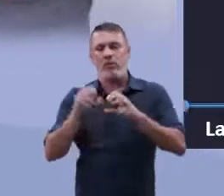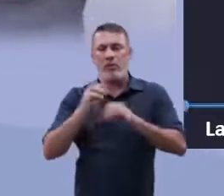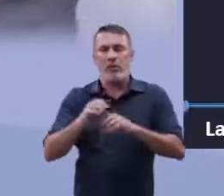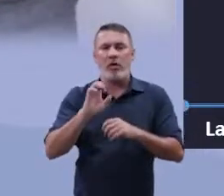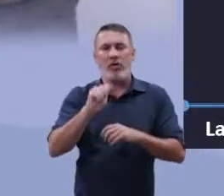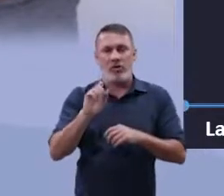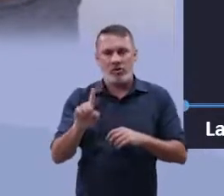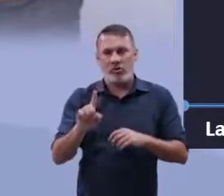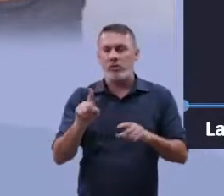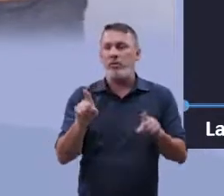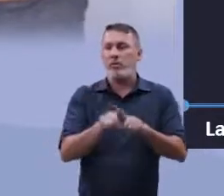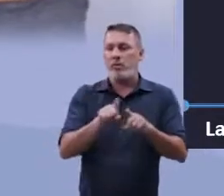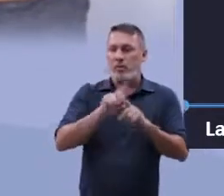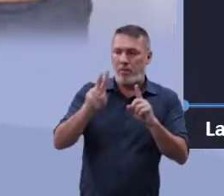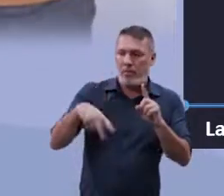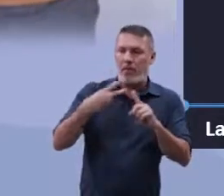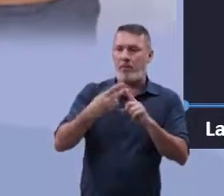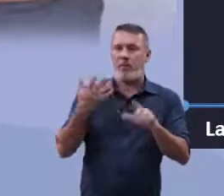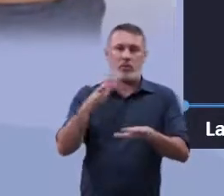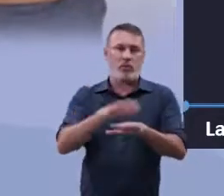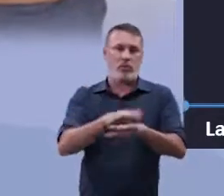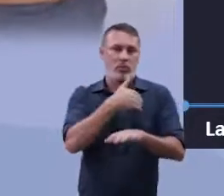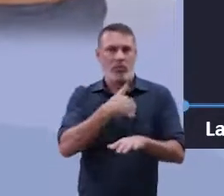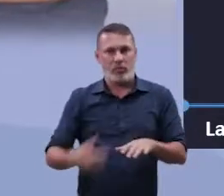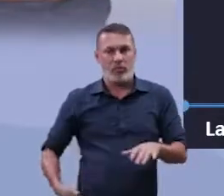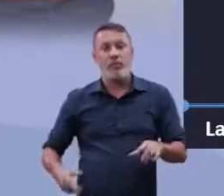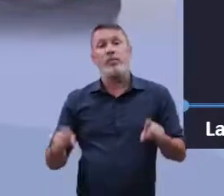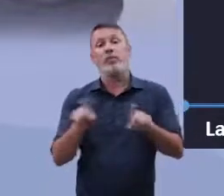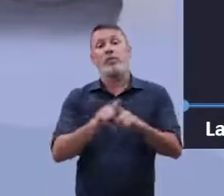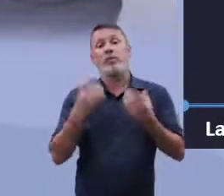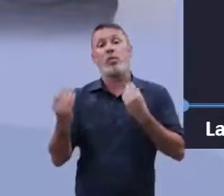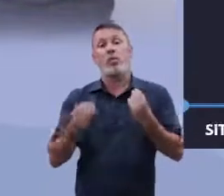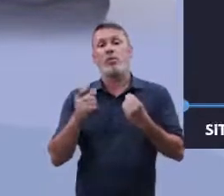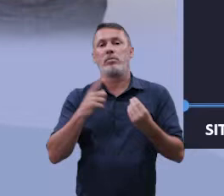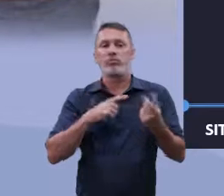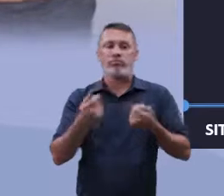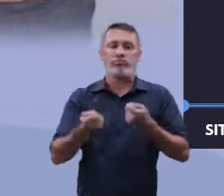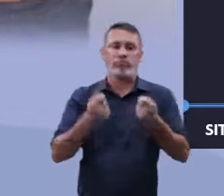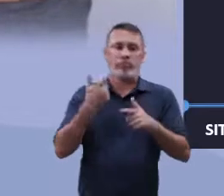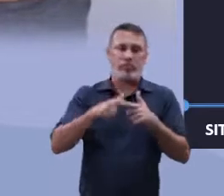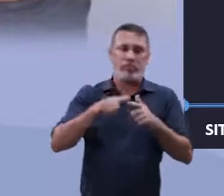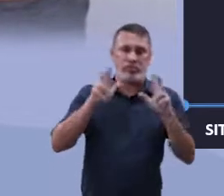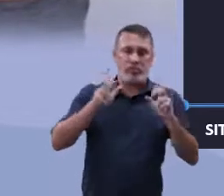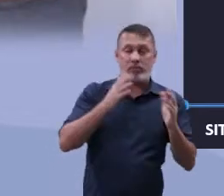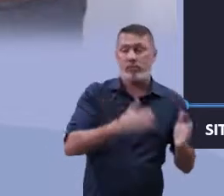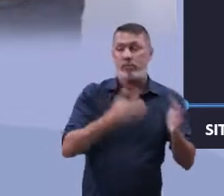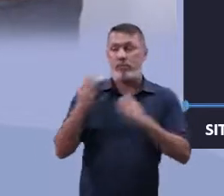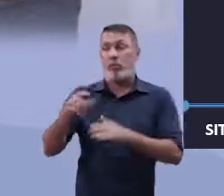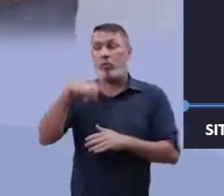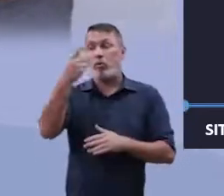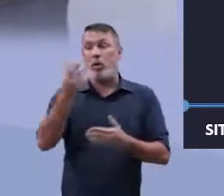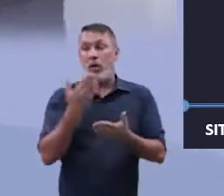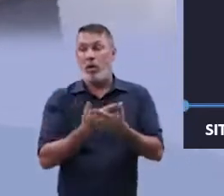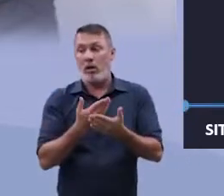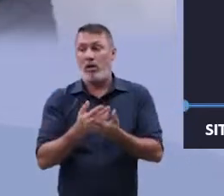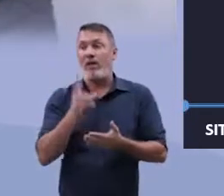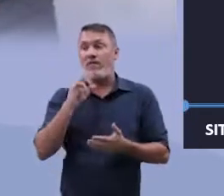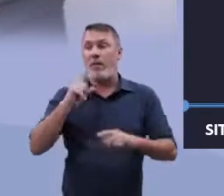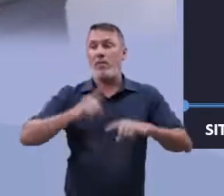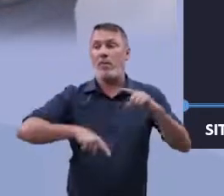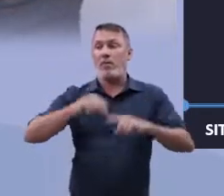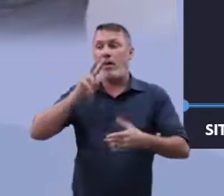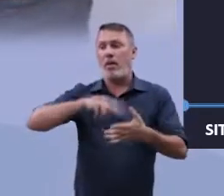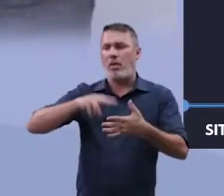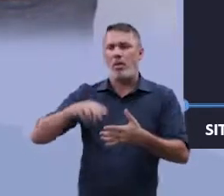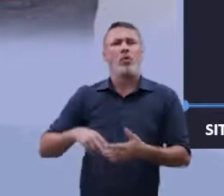distância, sobretudo a inclusão digital e como que o governo pode resolver essa problemática. Na próxima aula, nós vamos falar